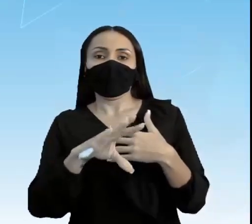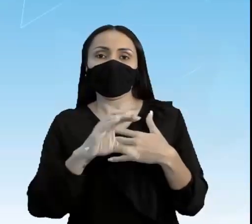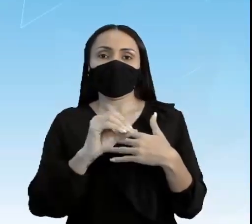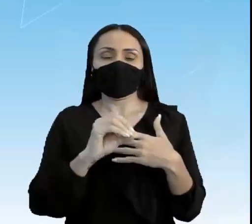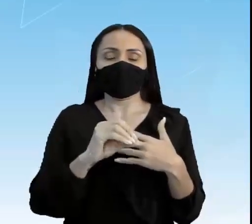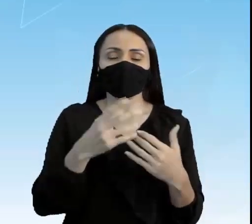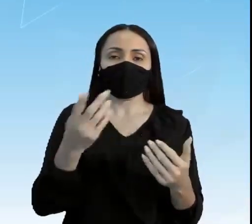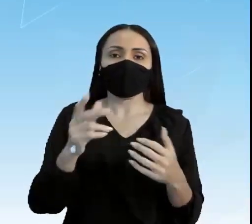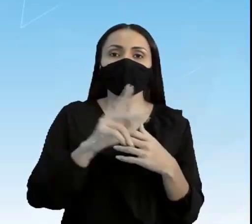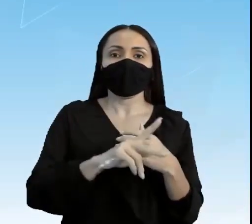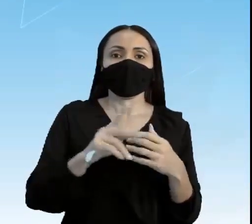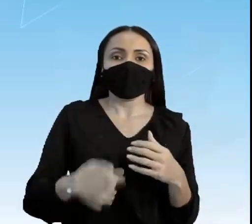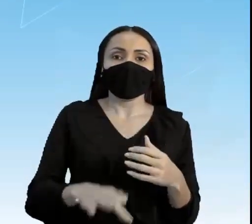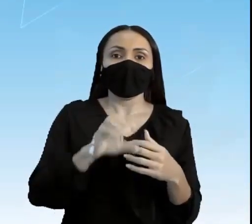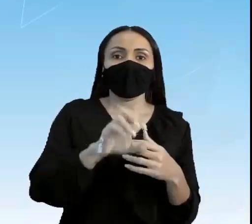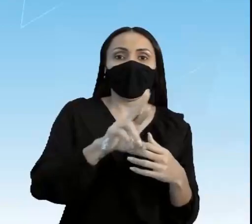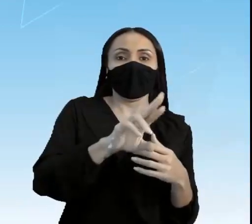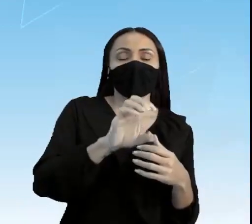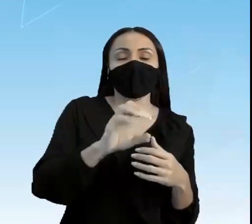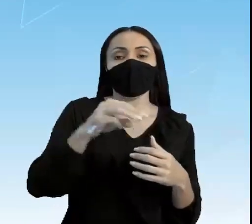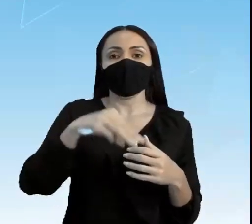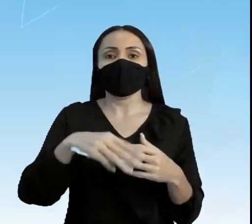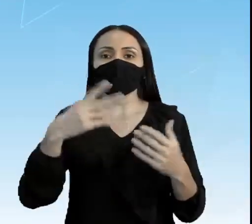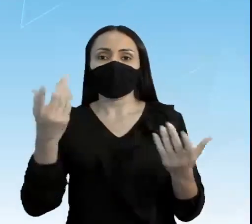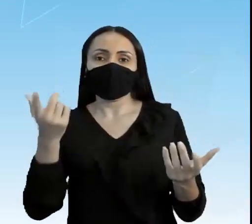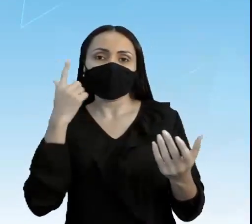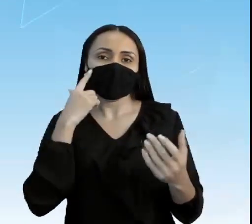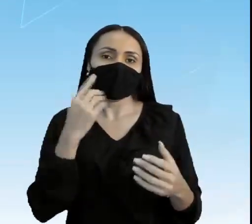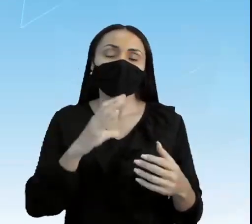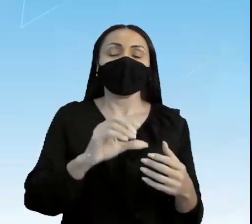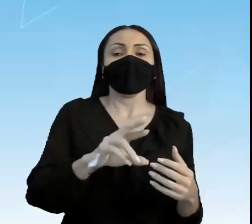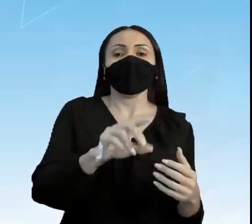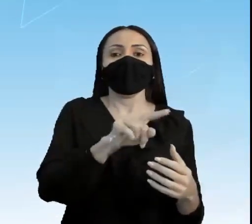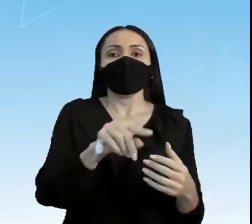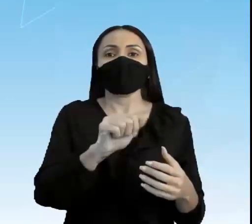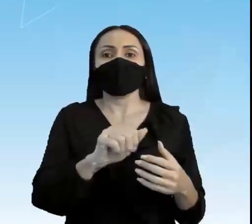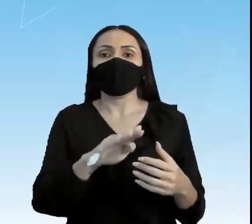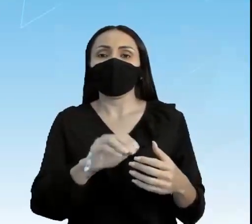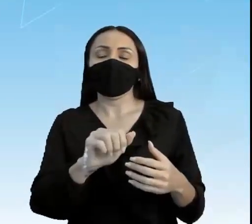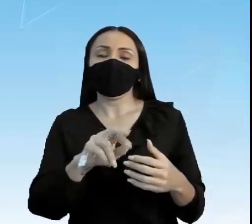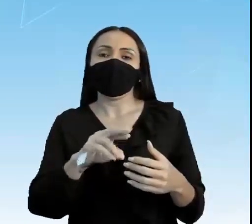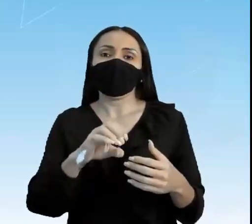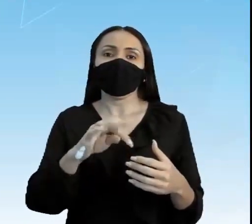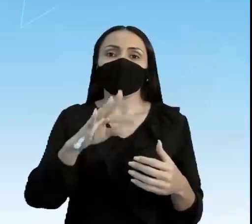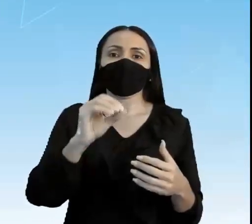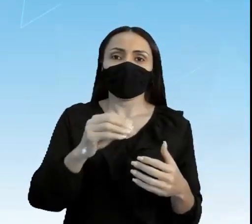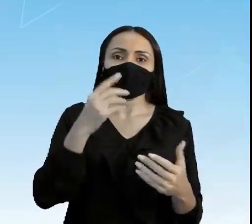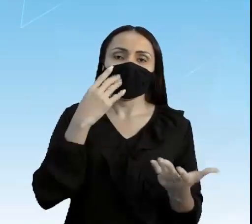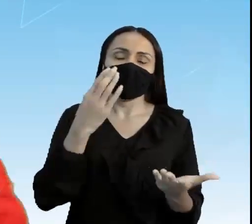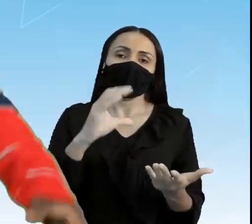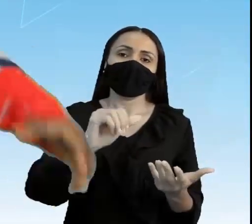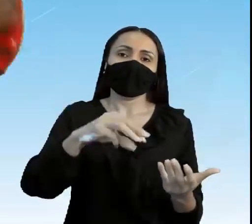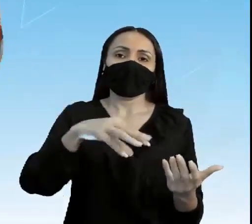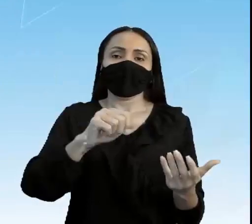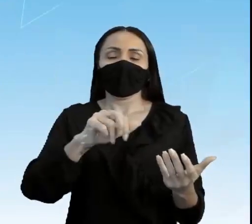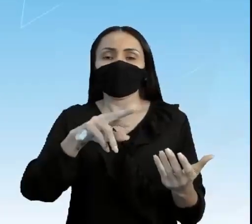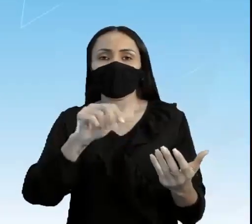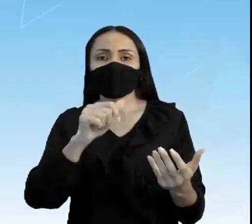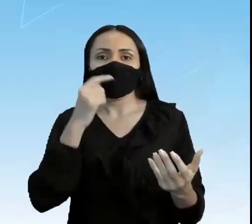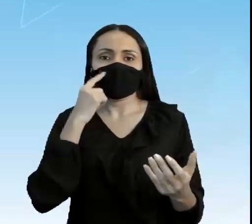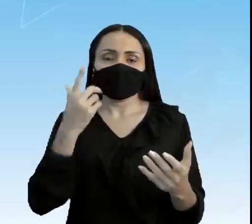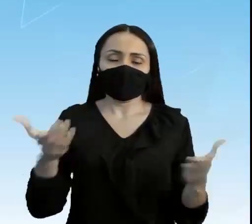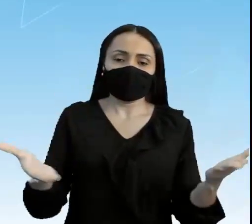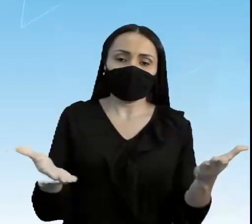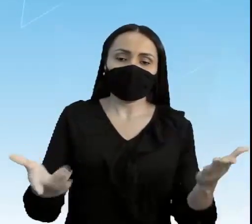da Escola de Referência de Ensino Fundamental Creuza Barreto Câmara Dornelas, estamos aqui